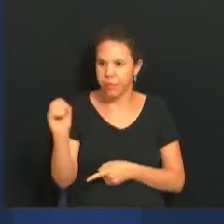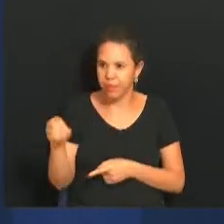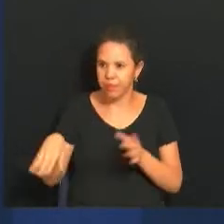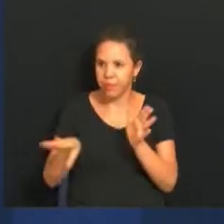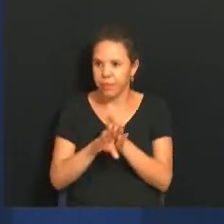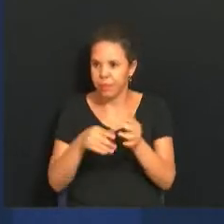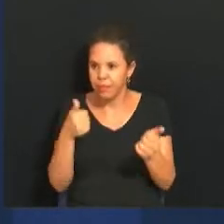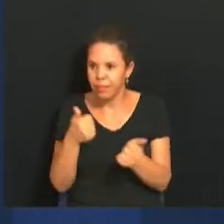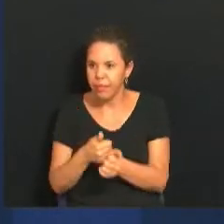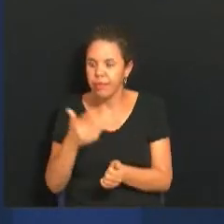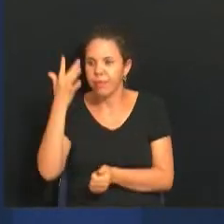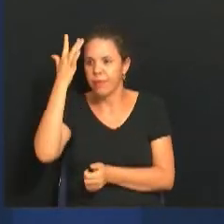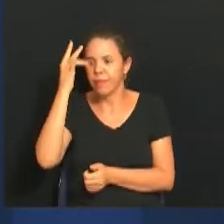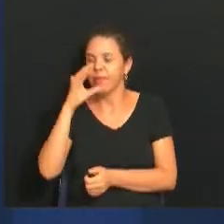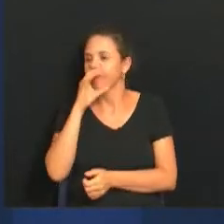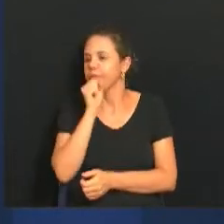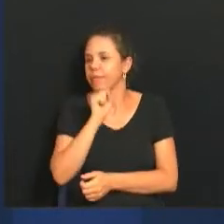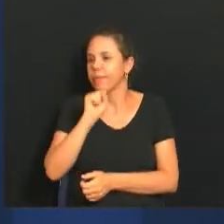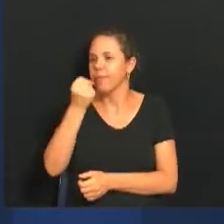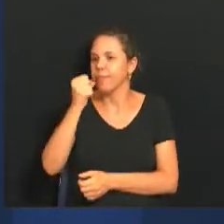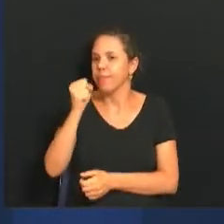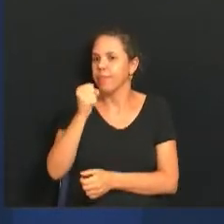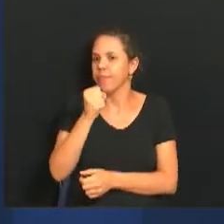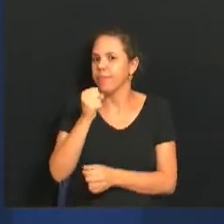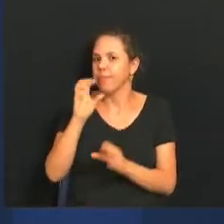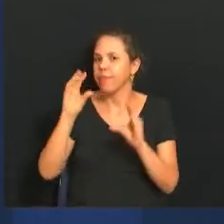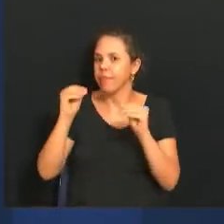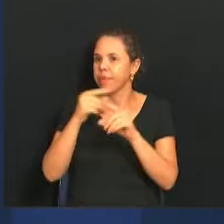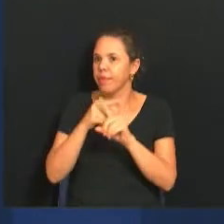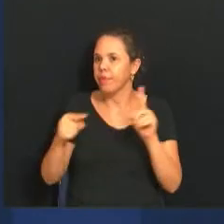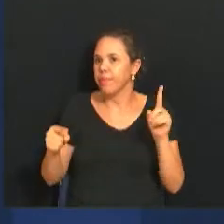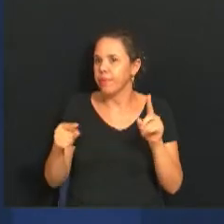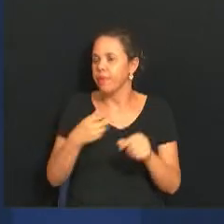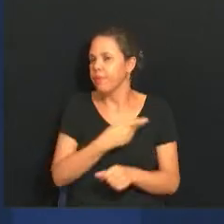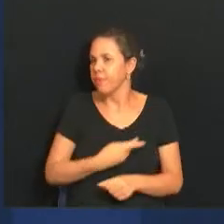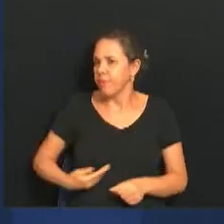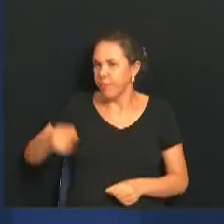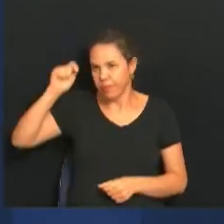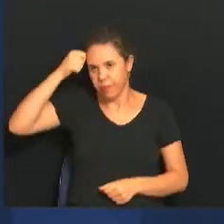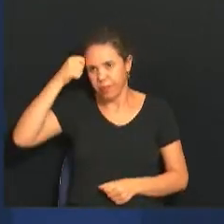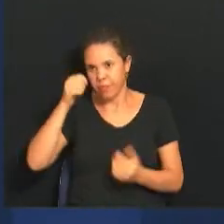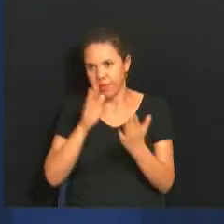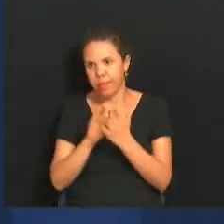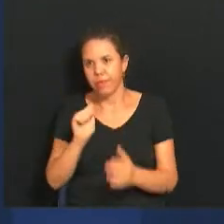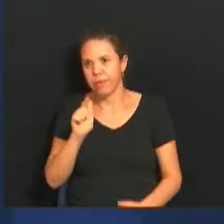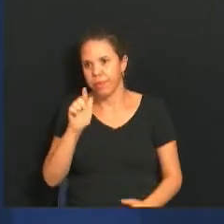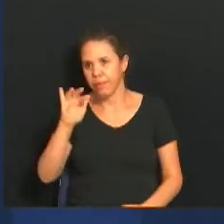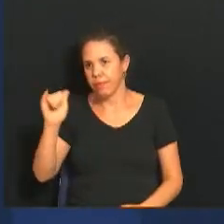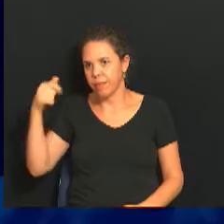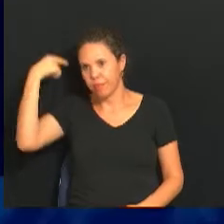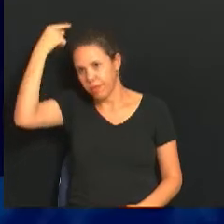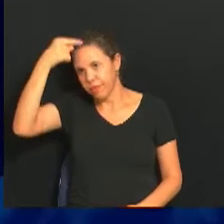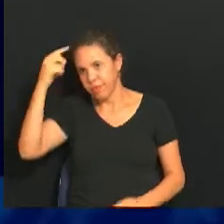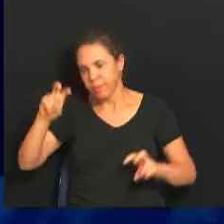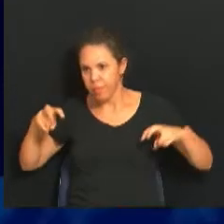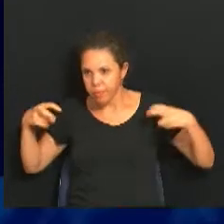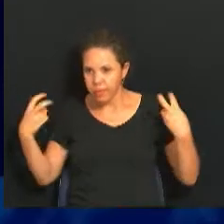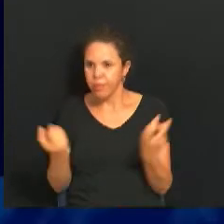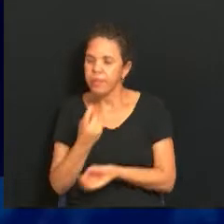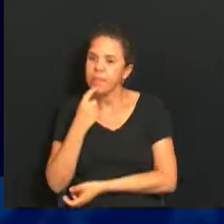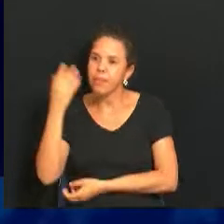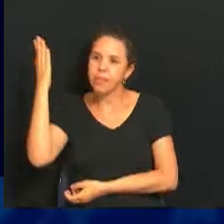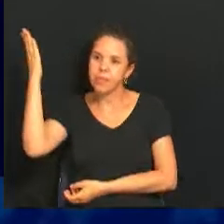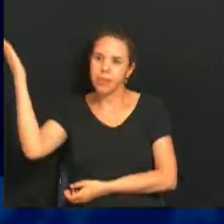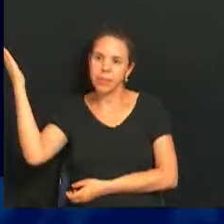chegando. Amanhã, no sábado, às 8:30 da noite, a Ponte Preta enfrenta o Água Santa no estádio Moisés Lucarelli. Já está aqui na minha